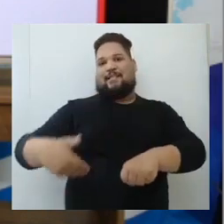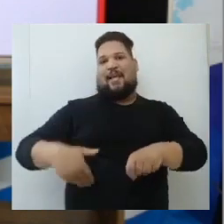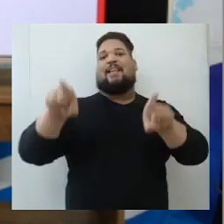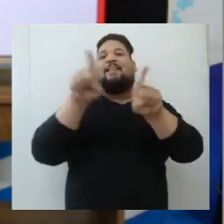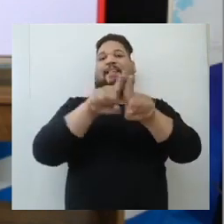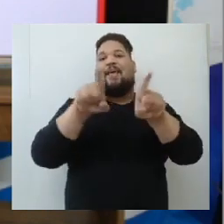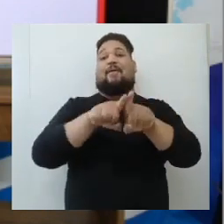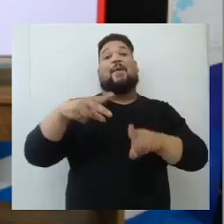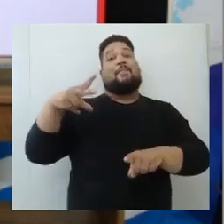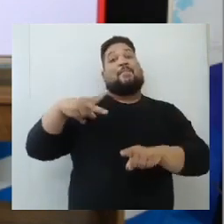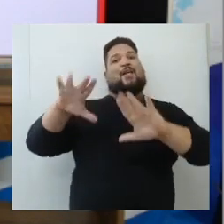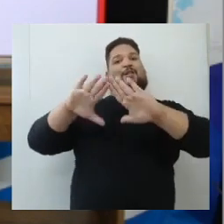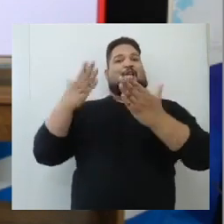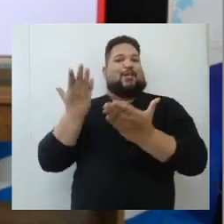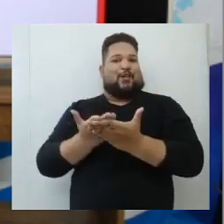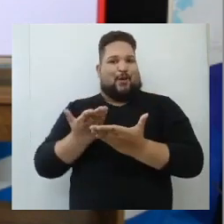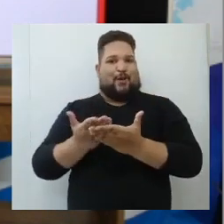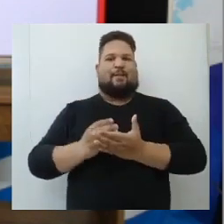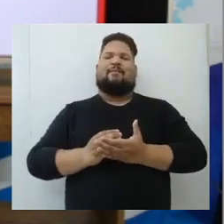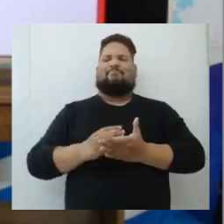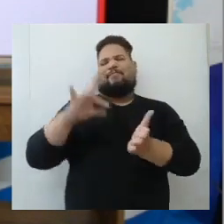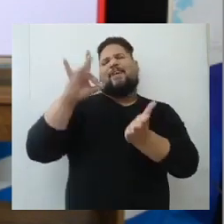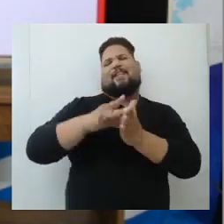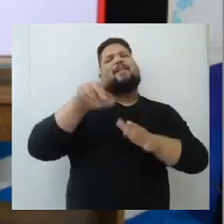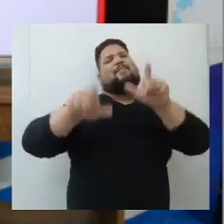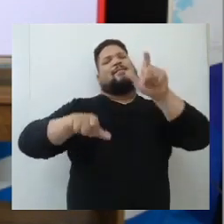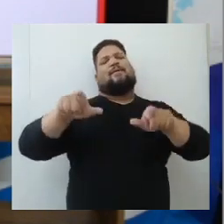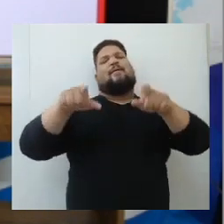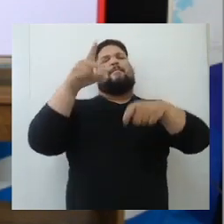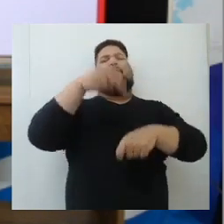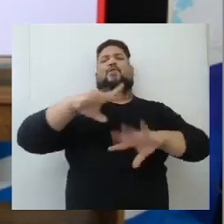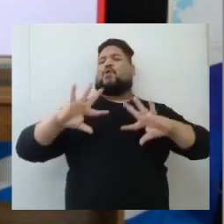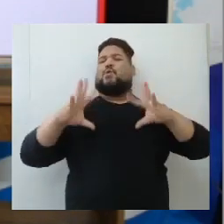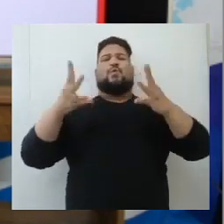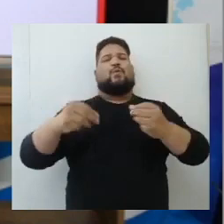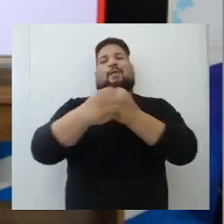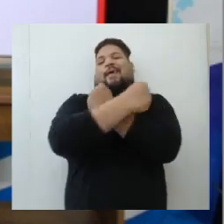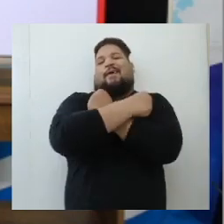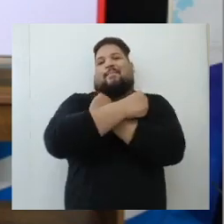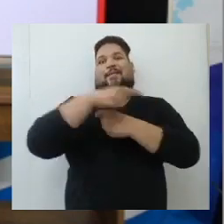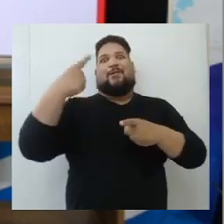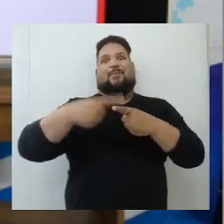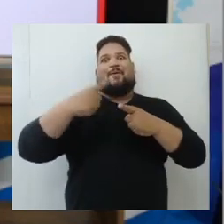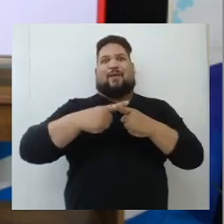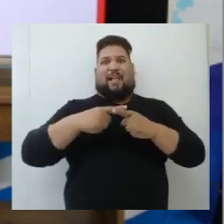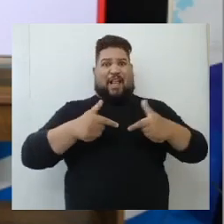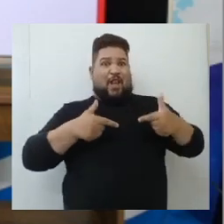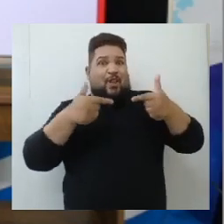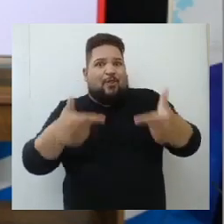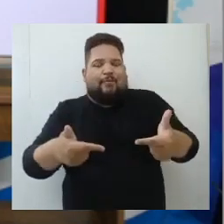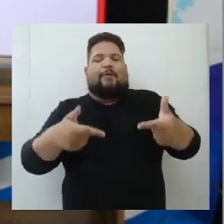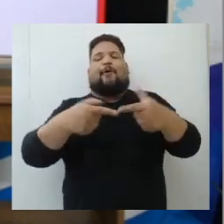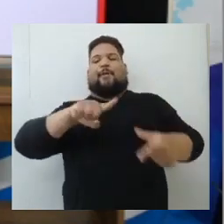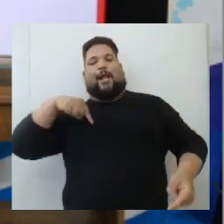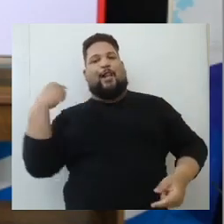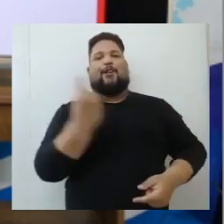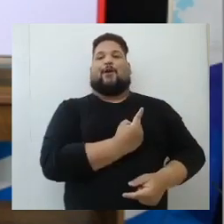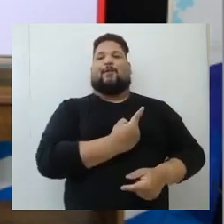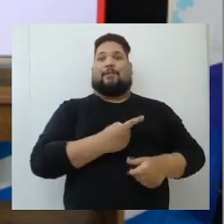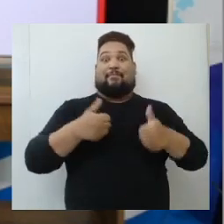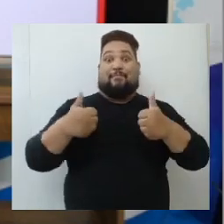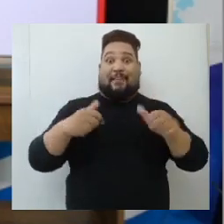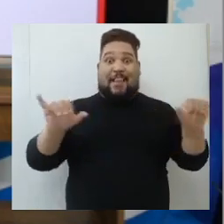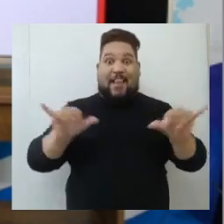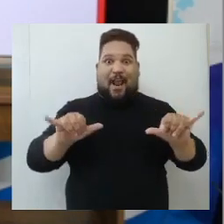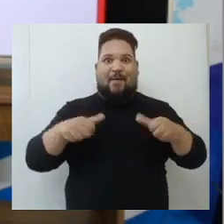rede privada de ensino. Na verdade, para todos os professores. Afinal de contas, a multa é toda nossa.